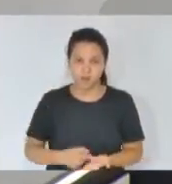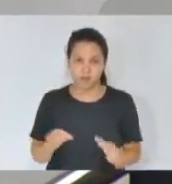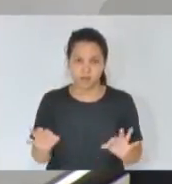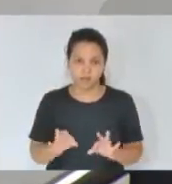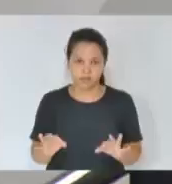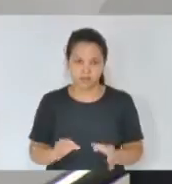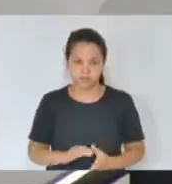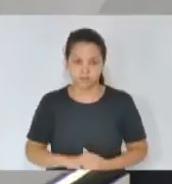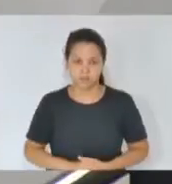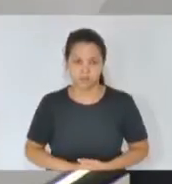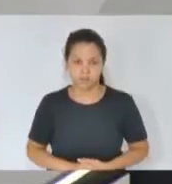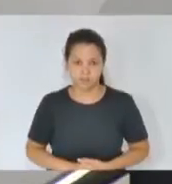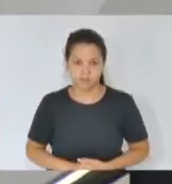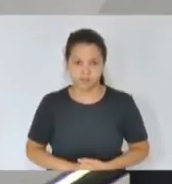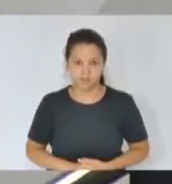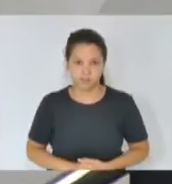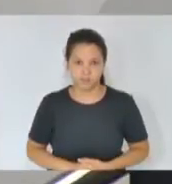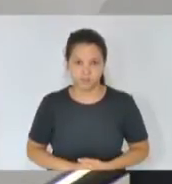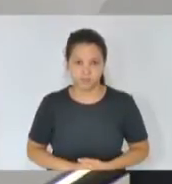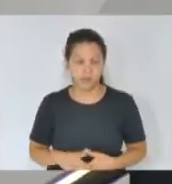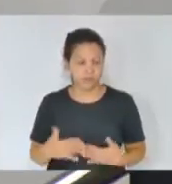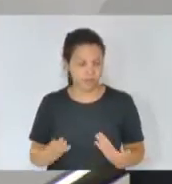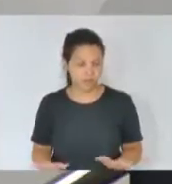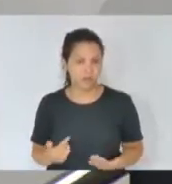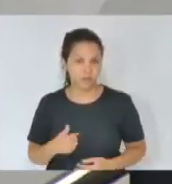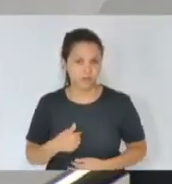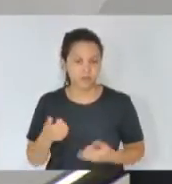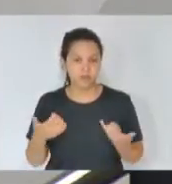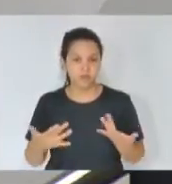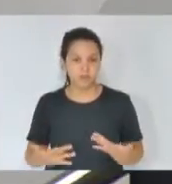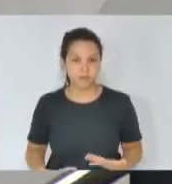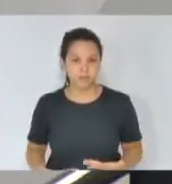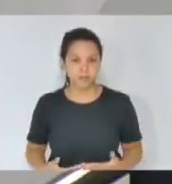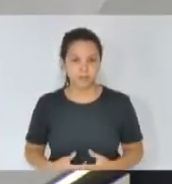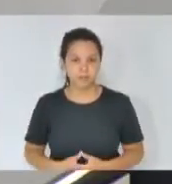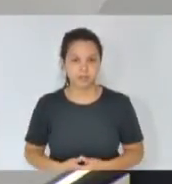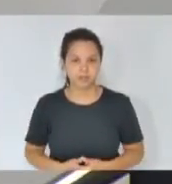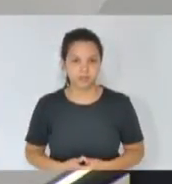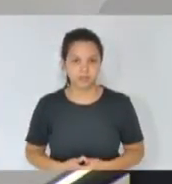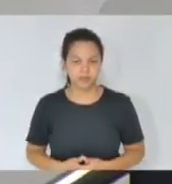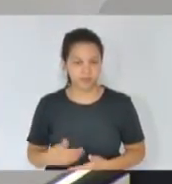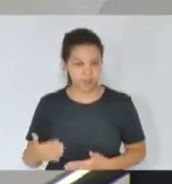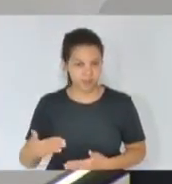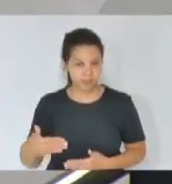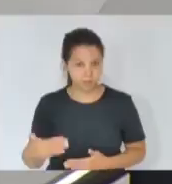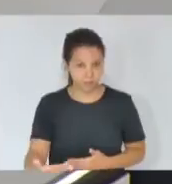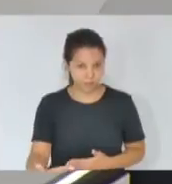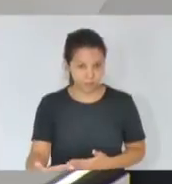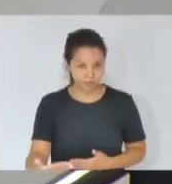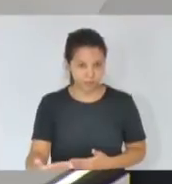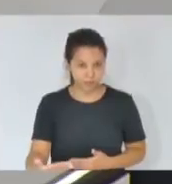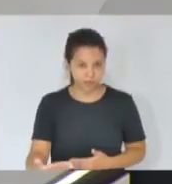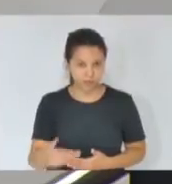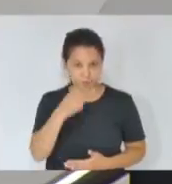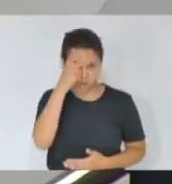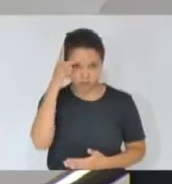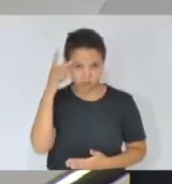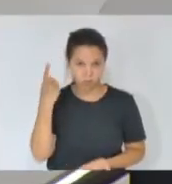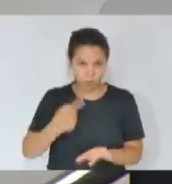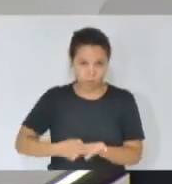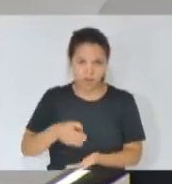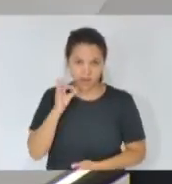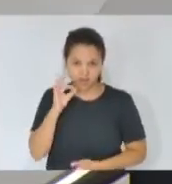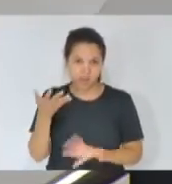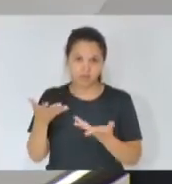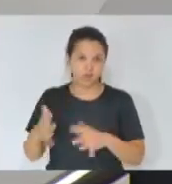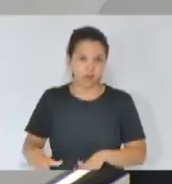Mais um minuto, deputado. Então, como eu dizia, daqui a pouco não vai ter nem para o cafezinho.